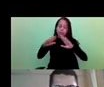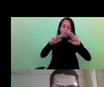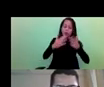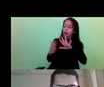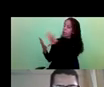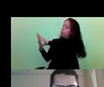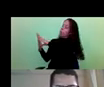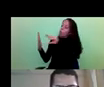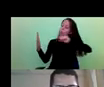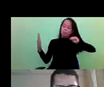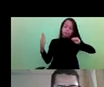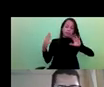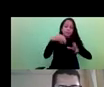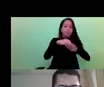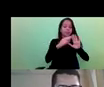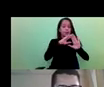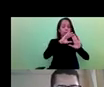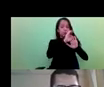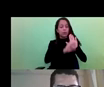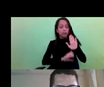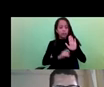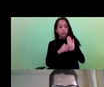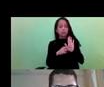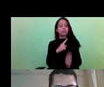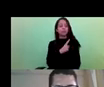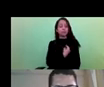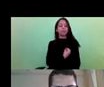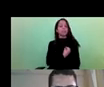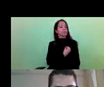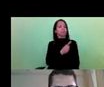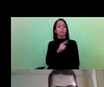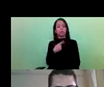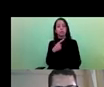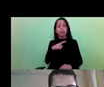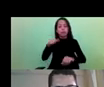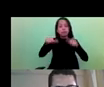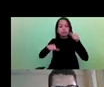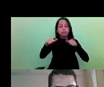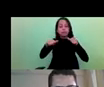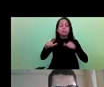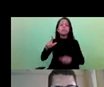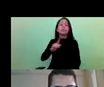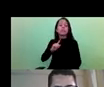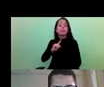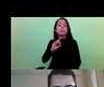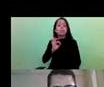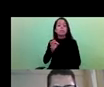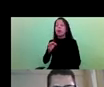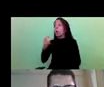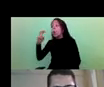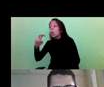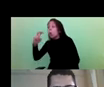do currículo que nós vamos fazer a crítica sobre a reprodução cultural